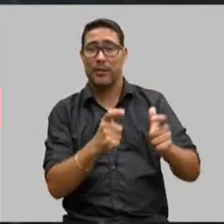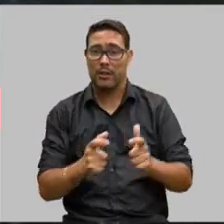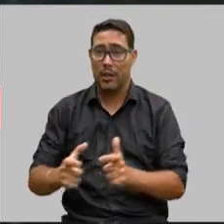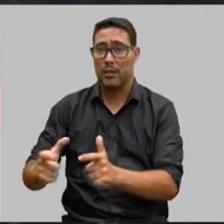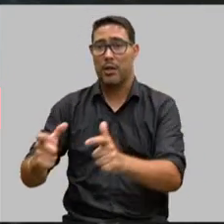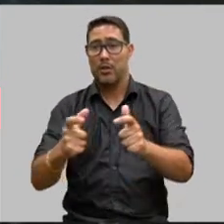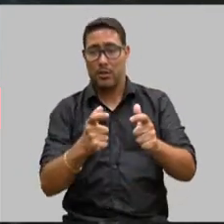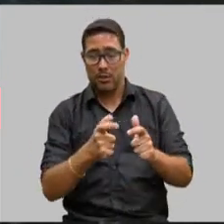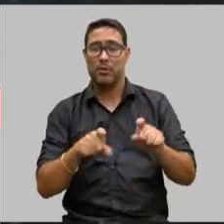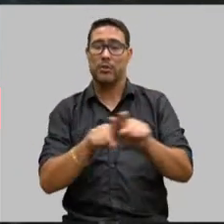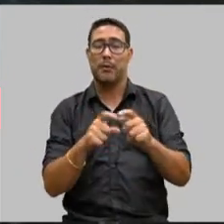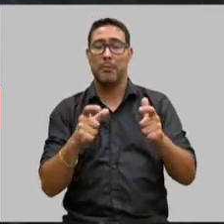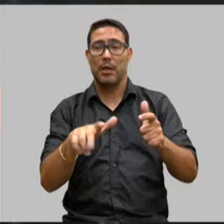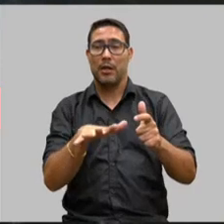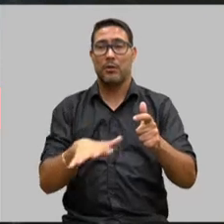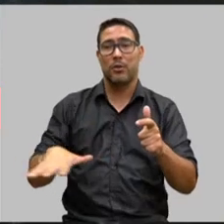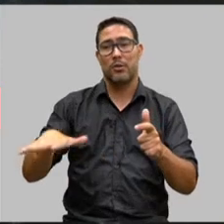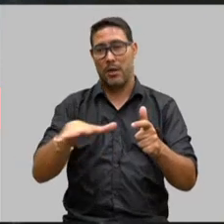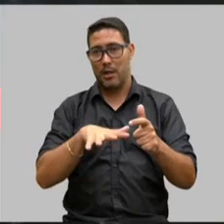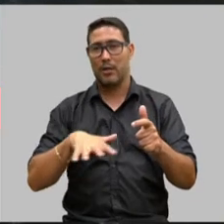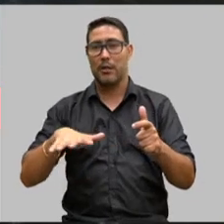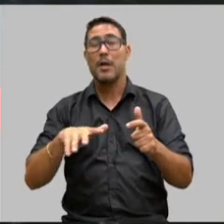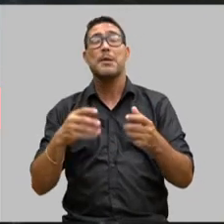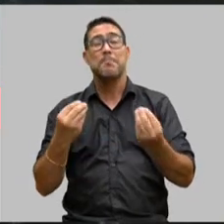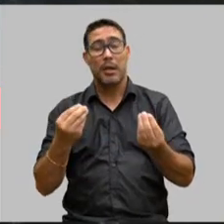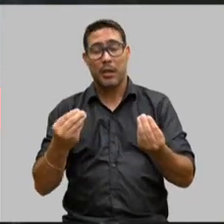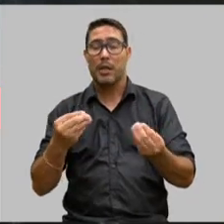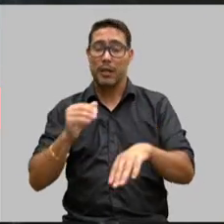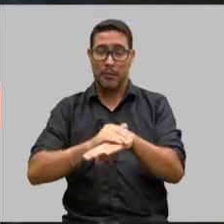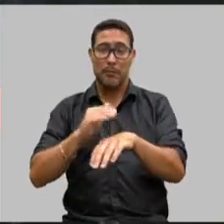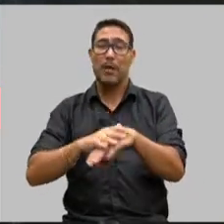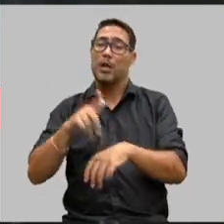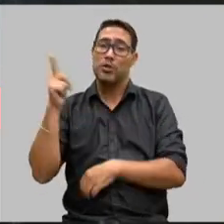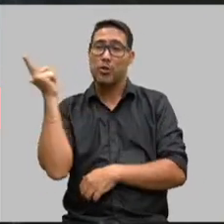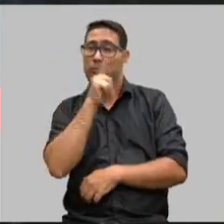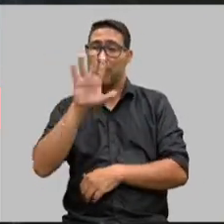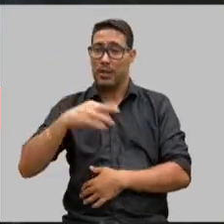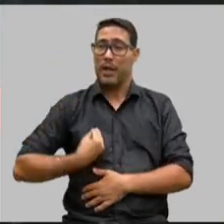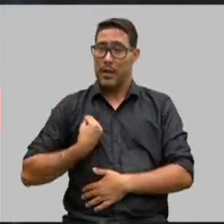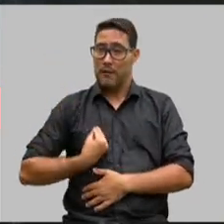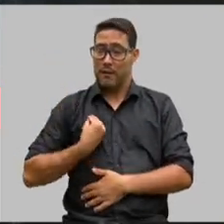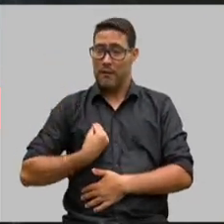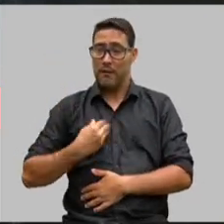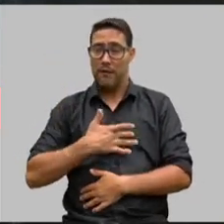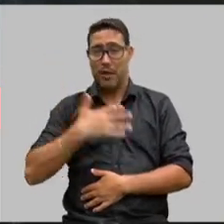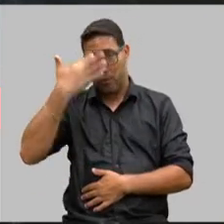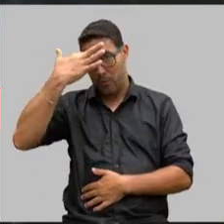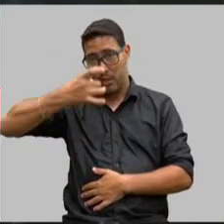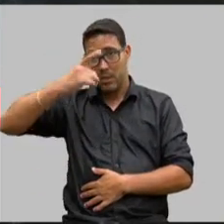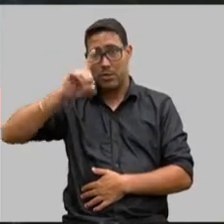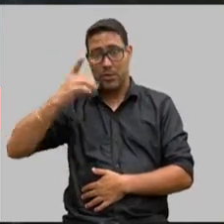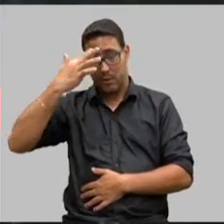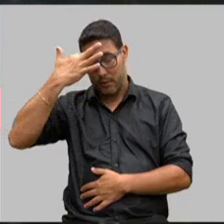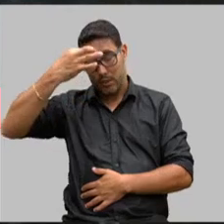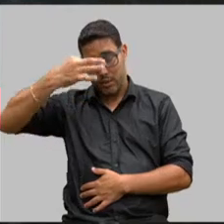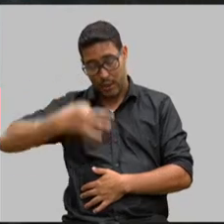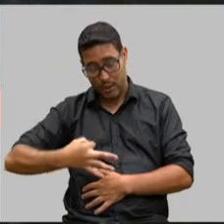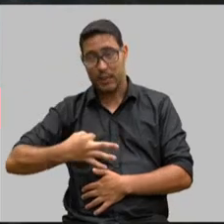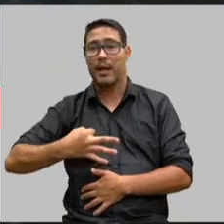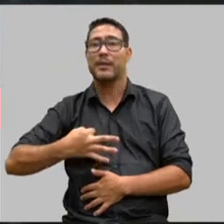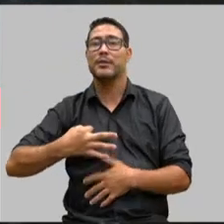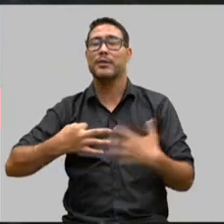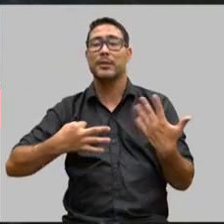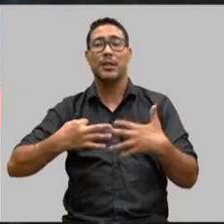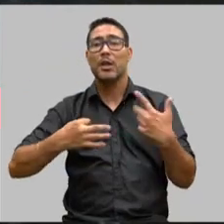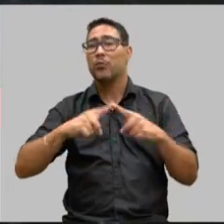nossas águas, para que a gente consiga viver com dignidade e que essa vida em dignidade não seja para